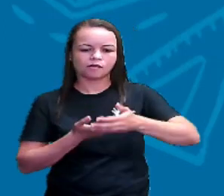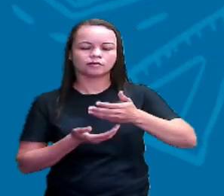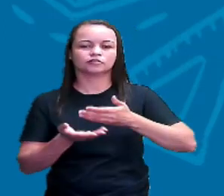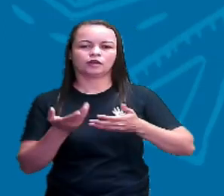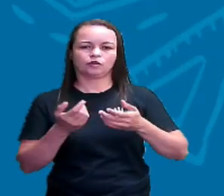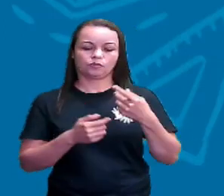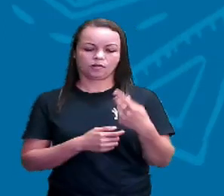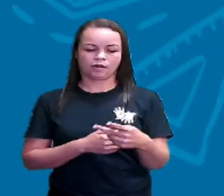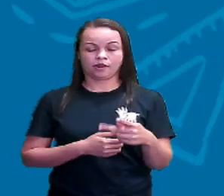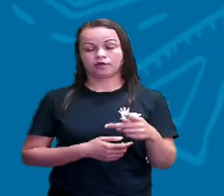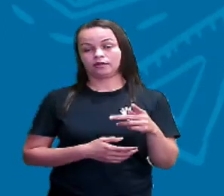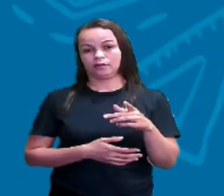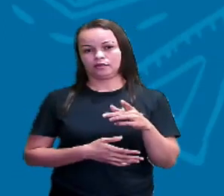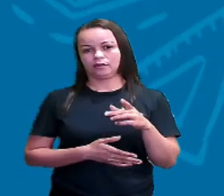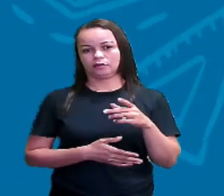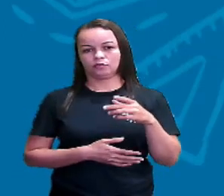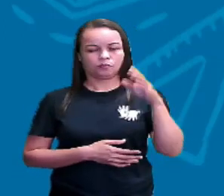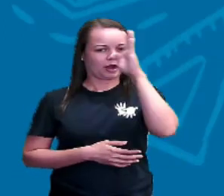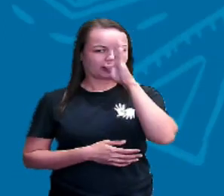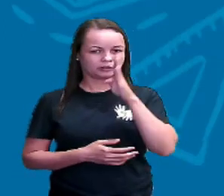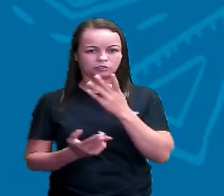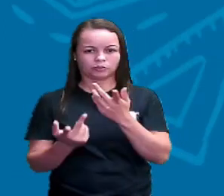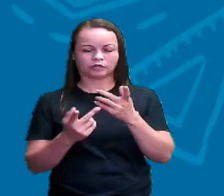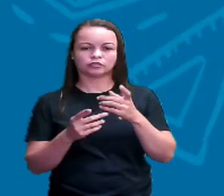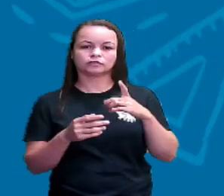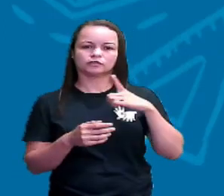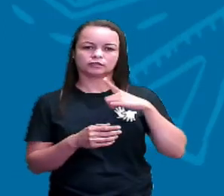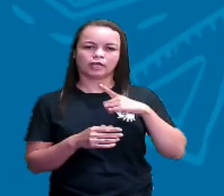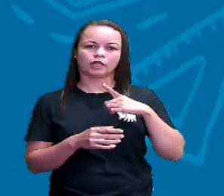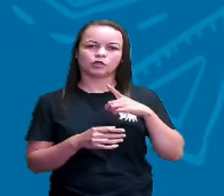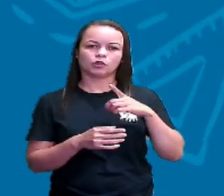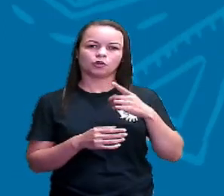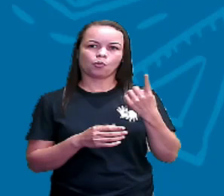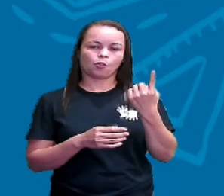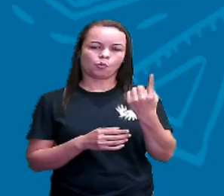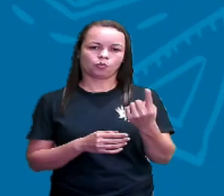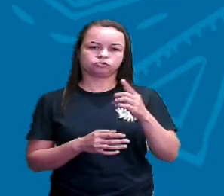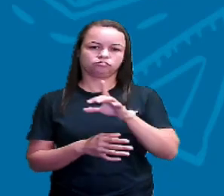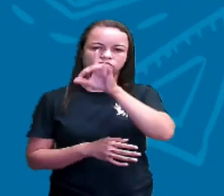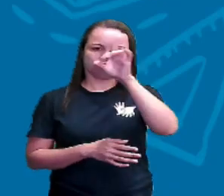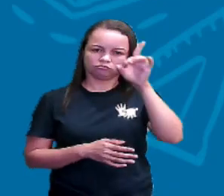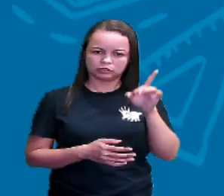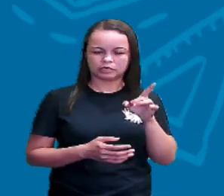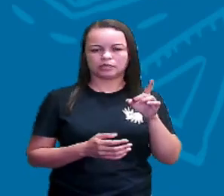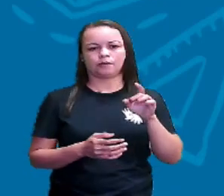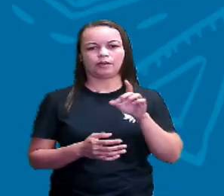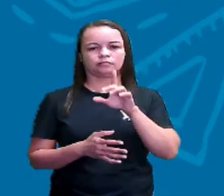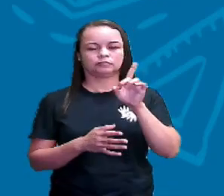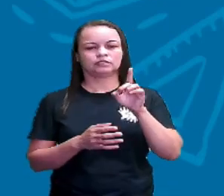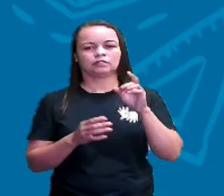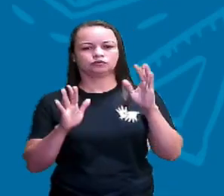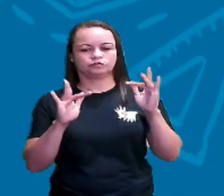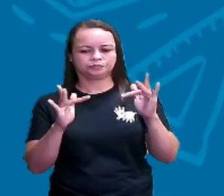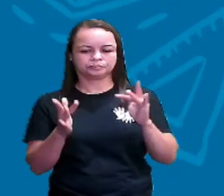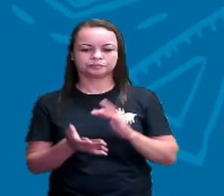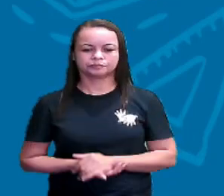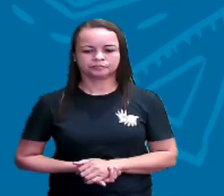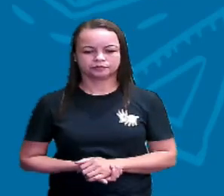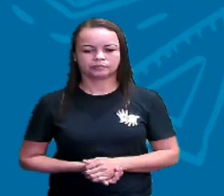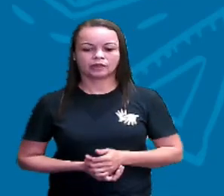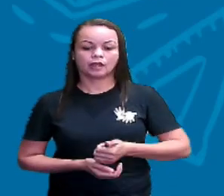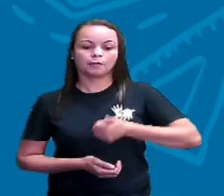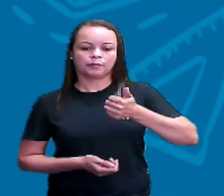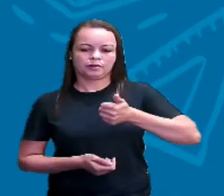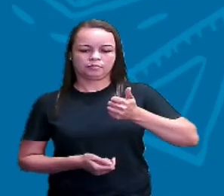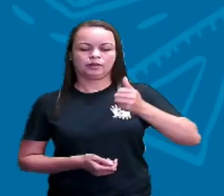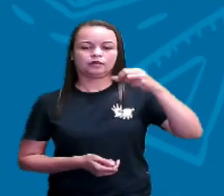no Brasil que a gente tem um dia específico para o dia dos namorados, tá certo? E aí a gente tem